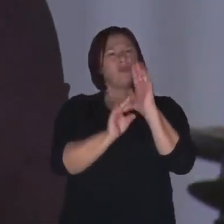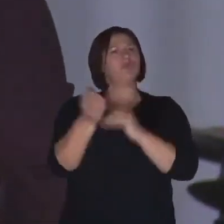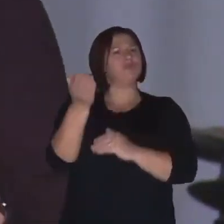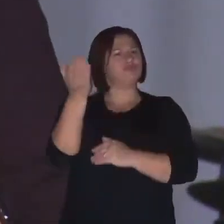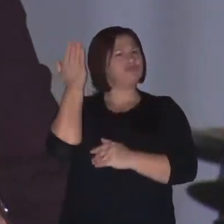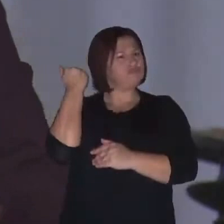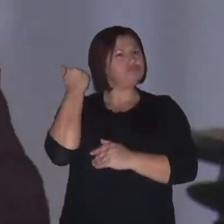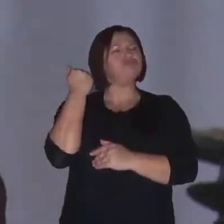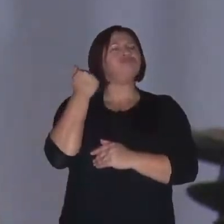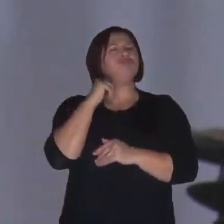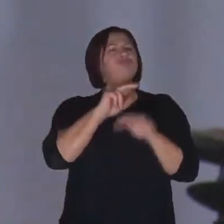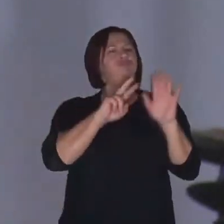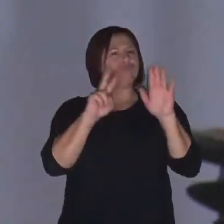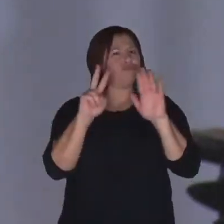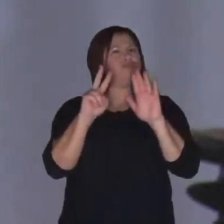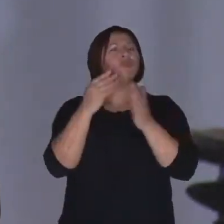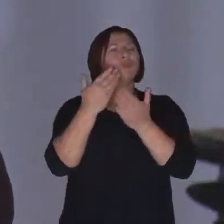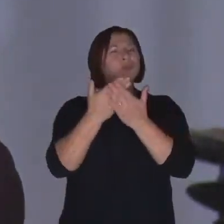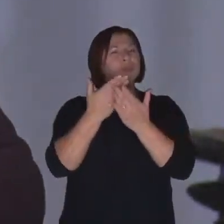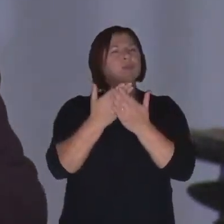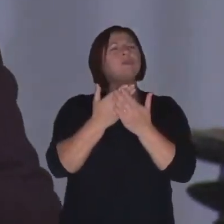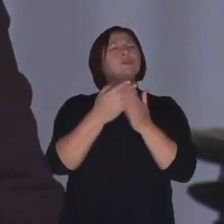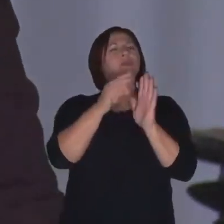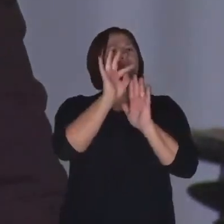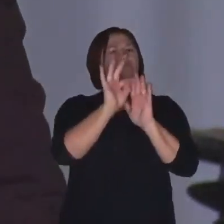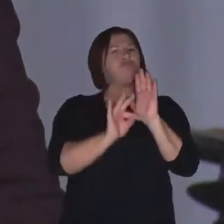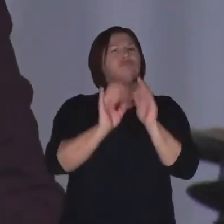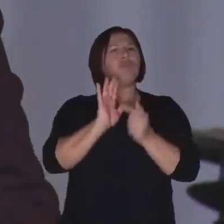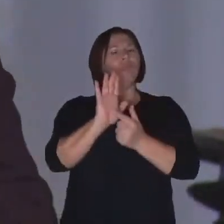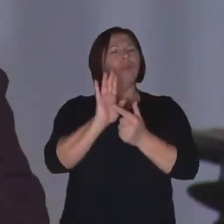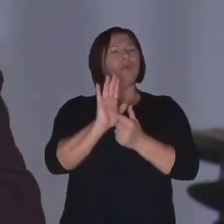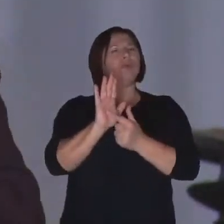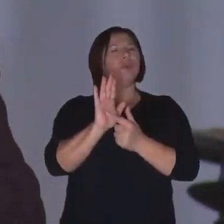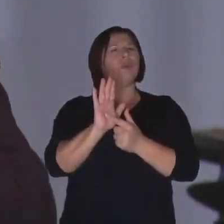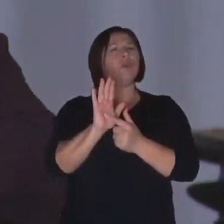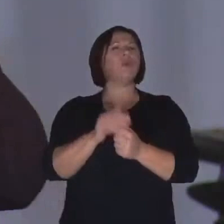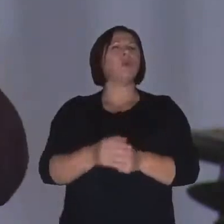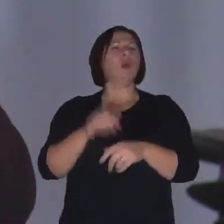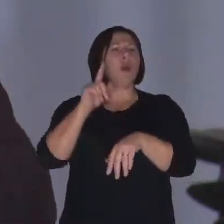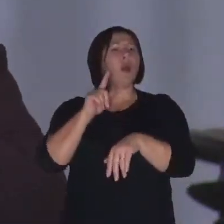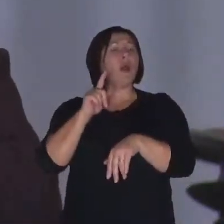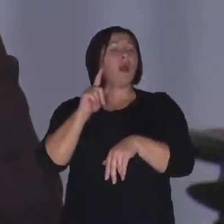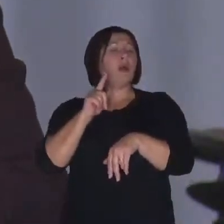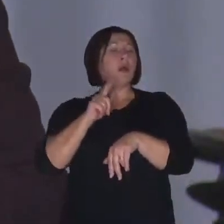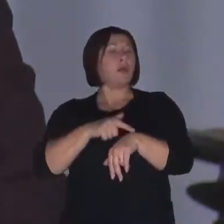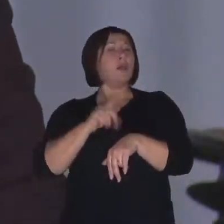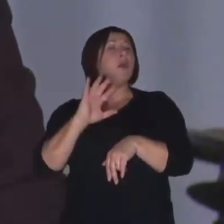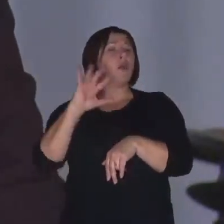falou a respeito do momento que Nabucodonosor, o rei da